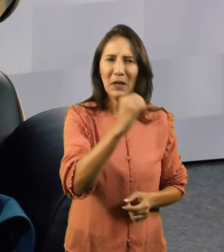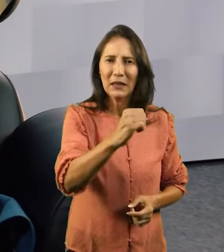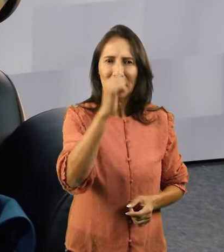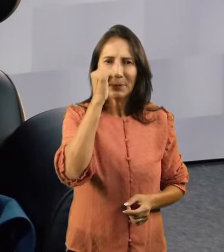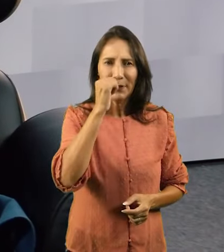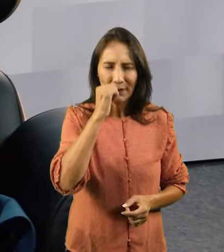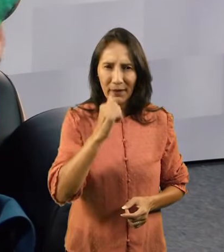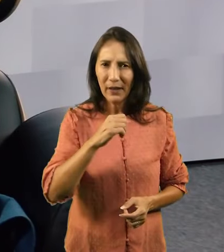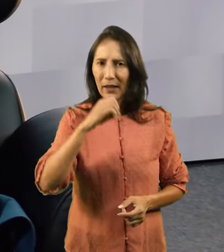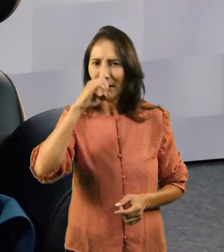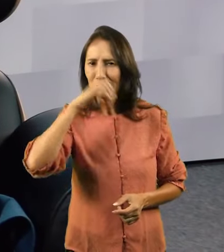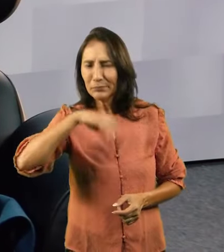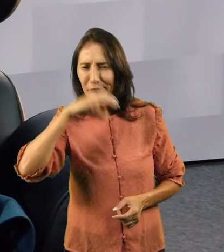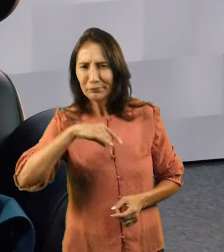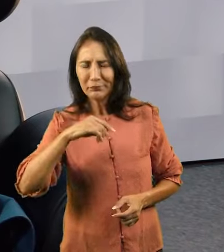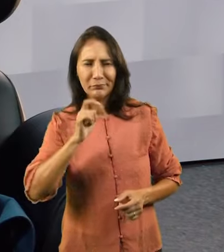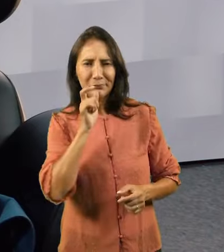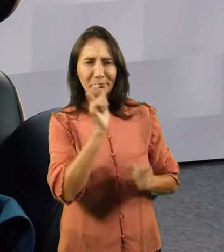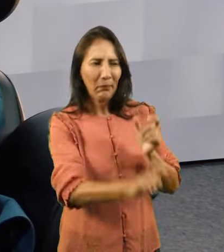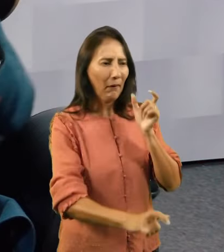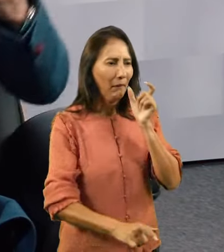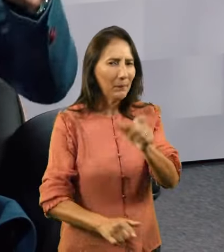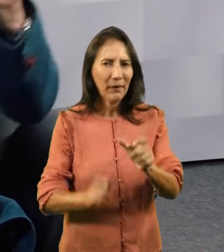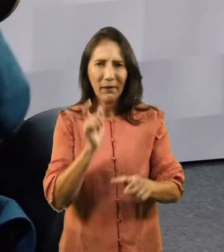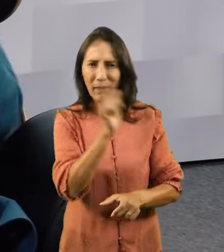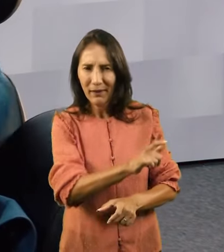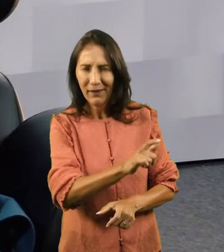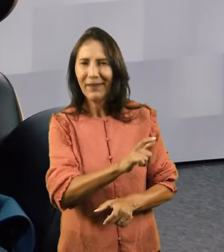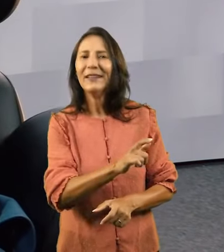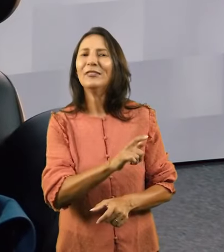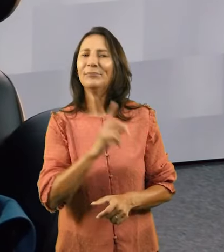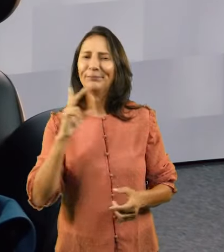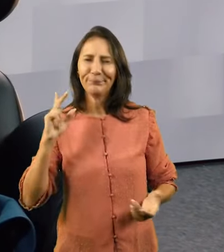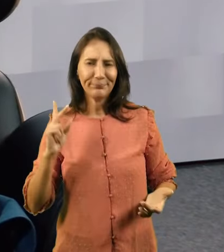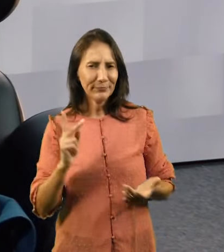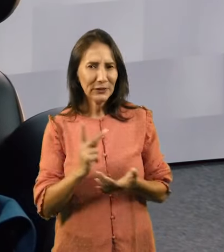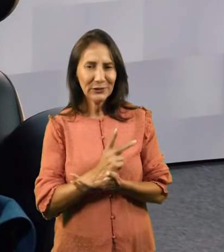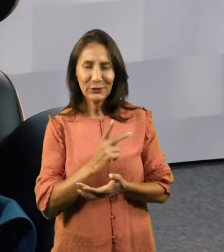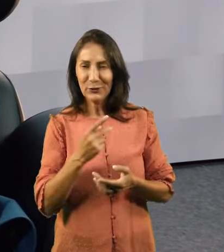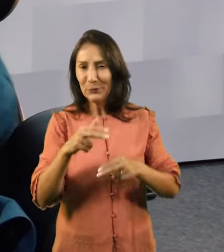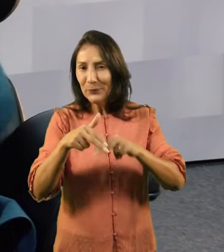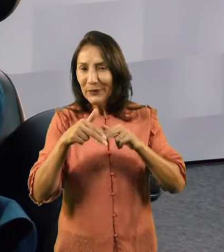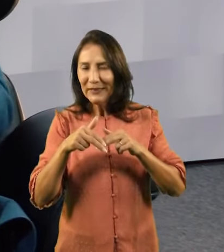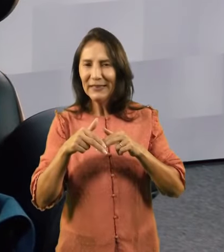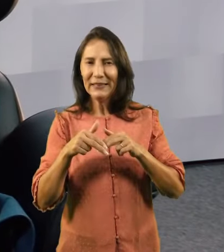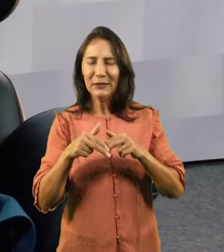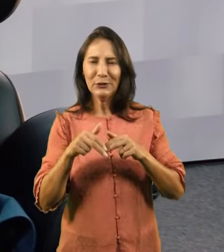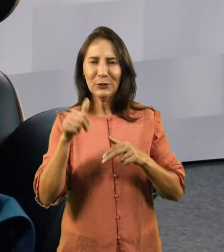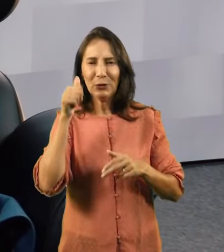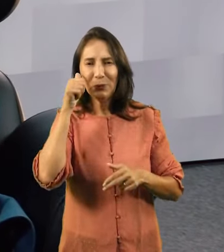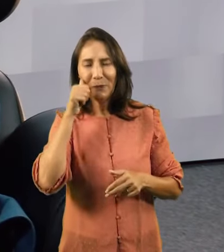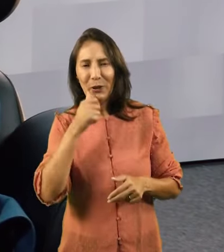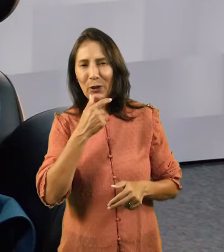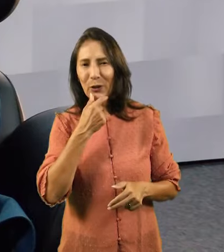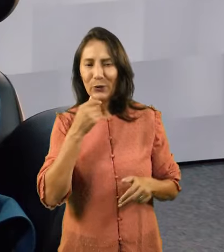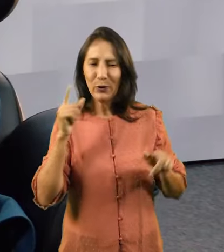físicas, mortes, separações, resultado das pessoas conviverem dentro de um mesmo